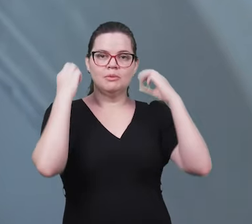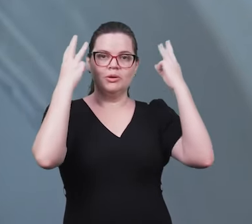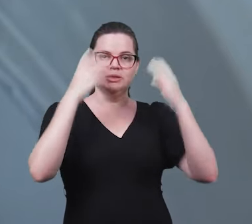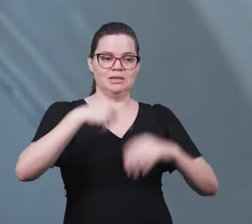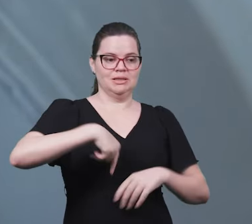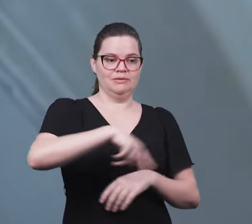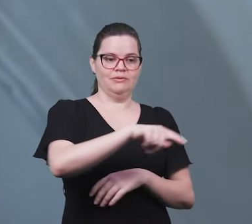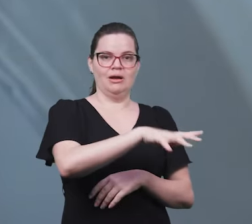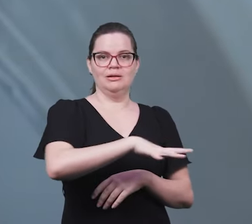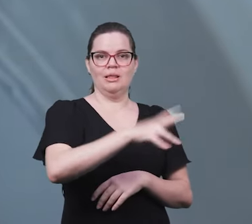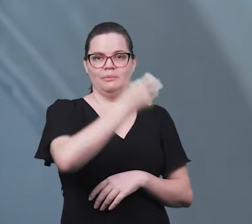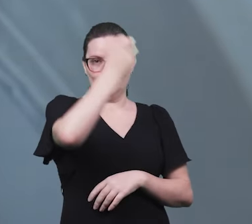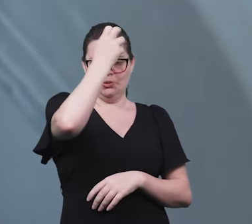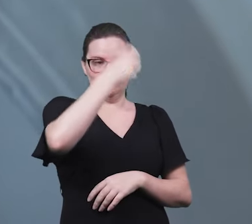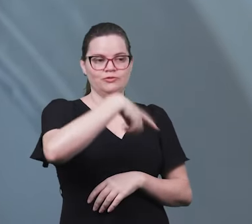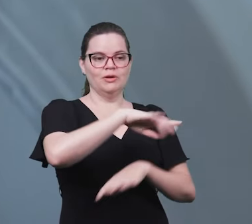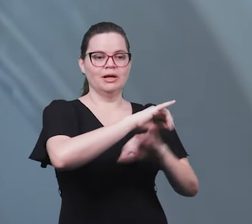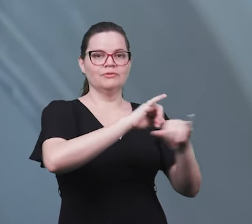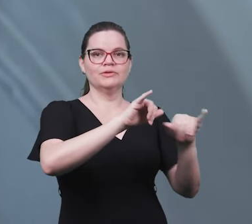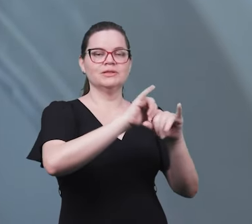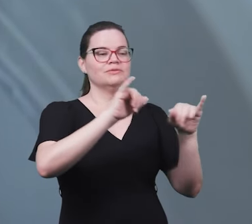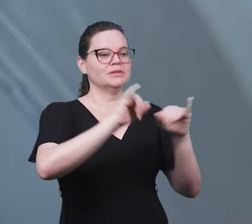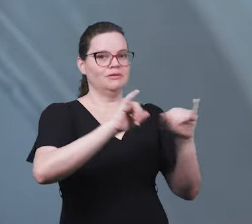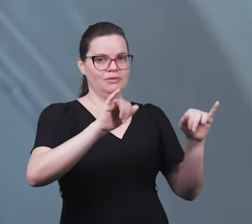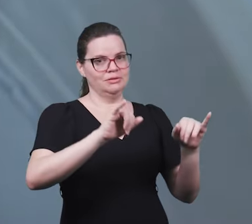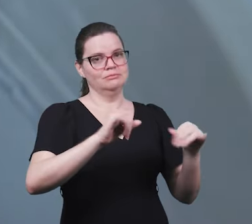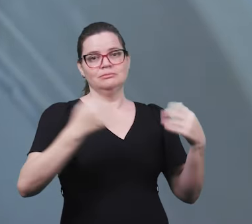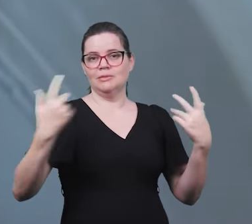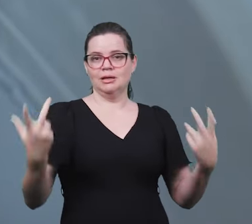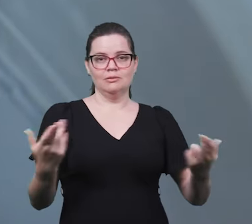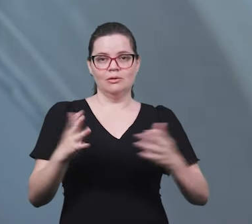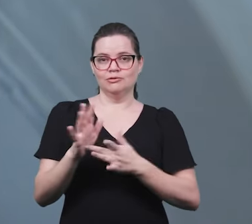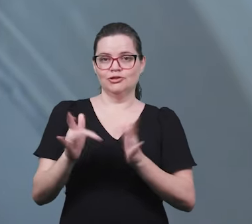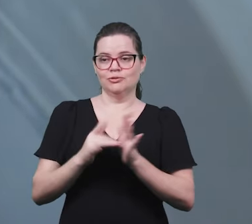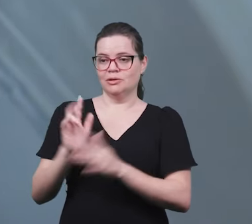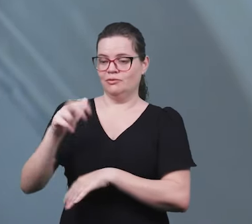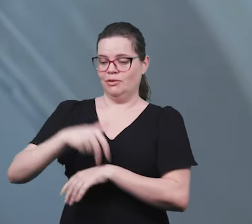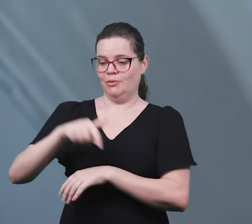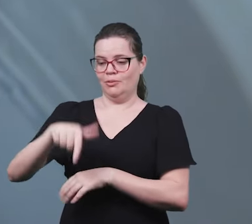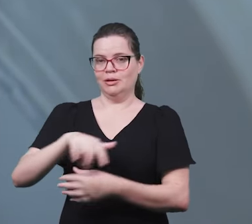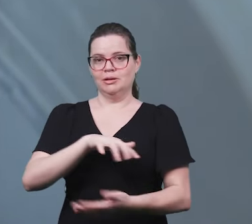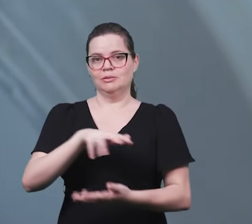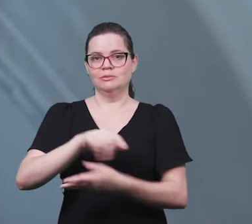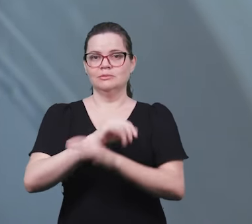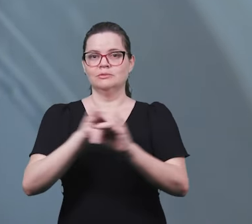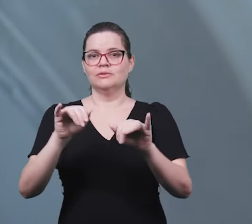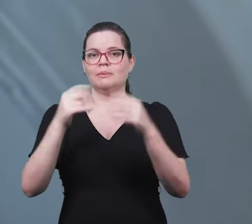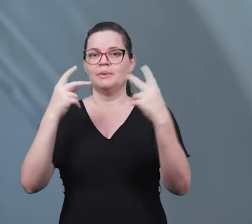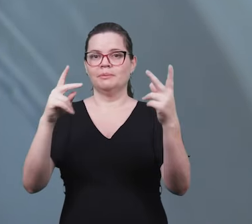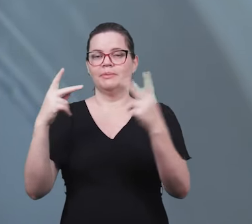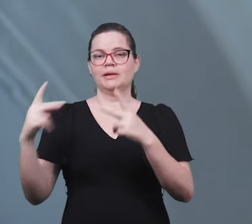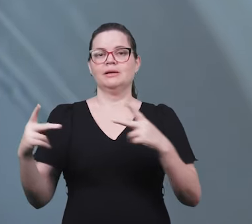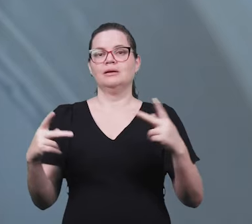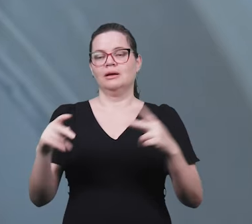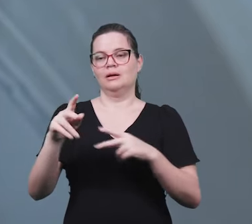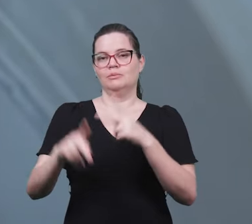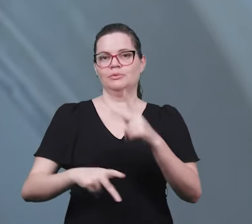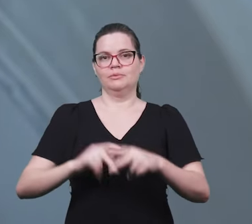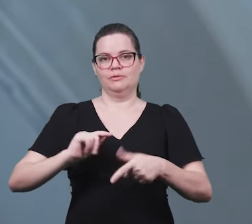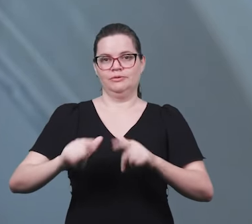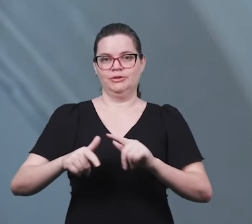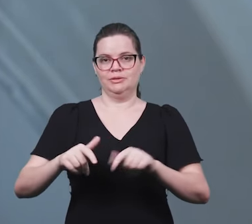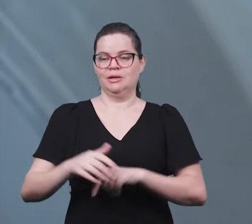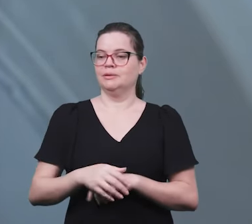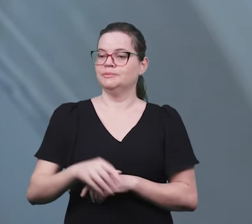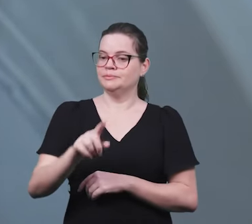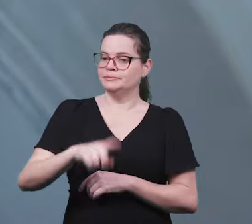Jesus. Jesus, ele vai pregar no meio do povo de Israel. Aquele povo, ele já